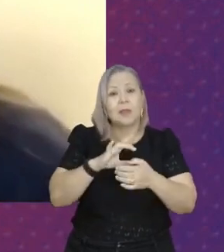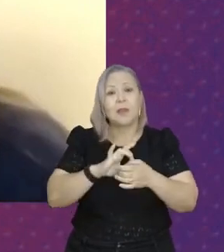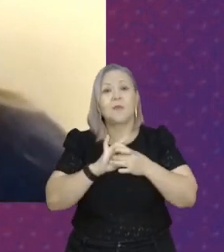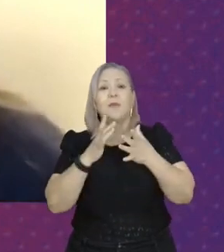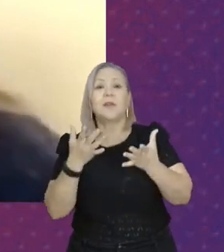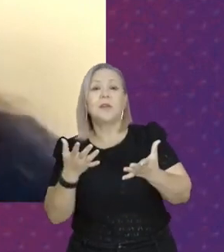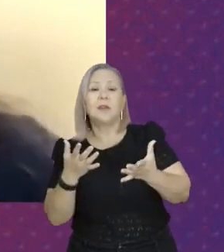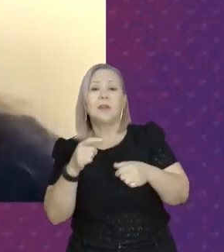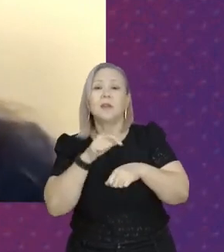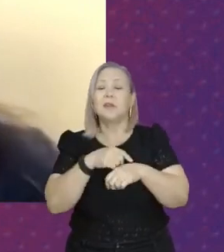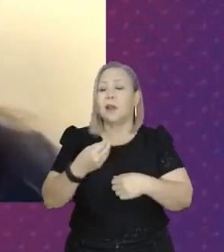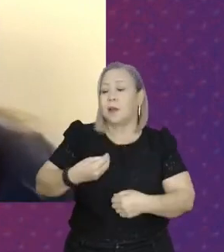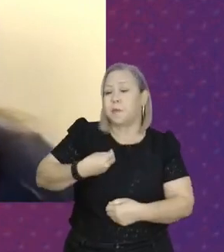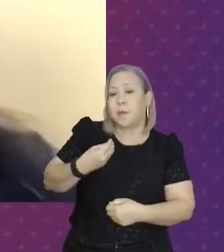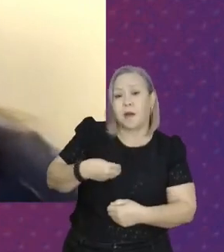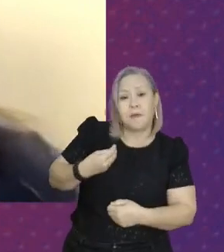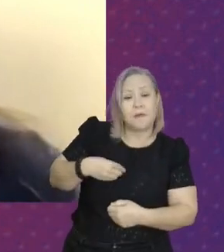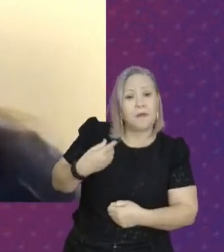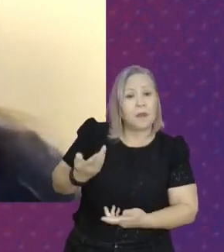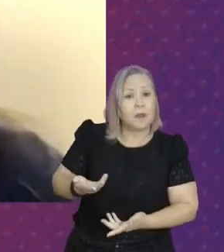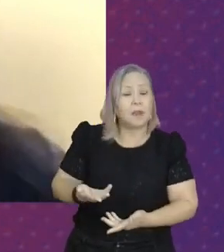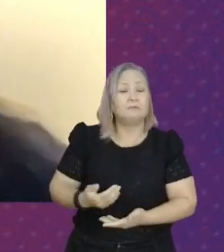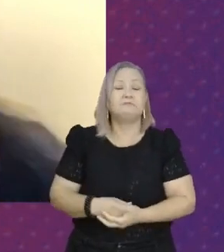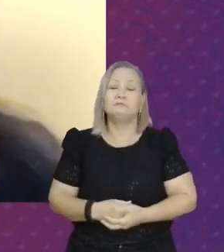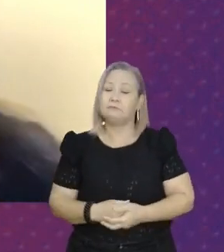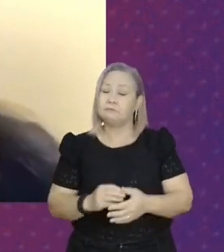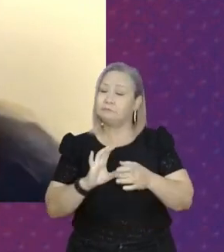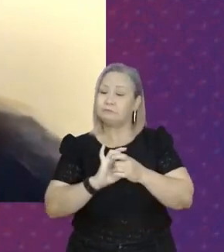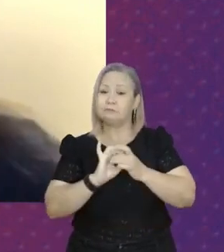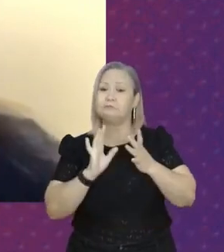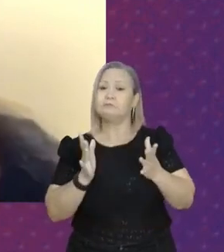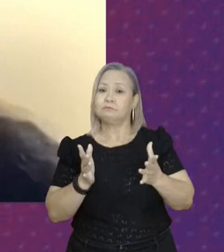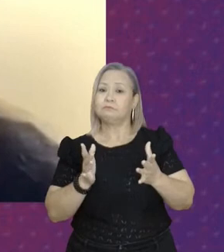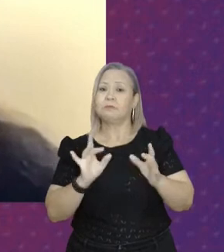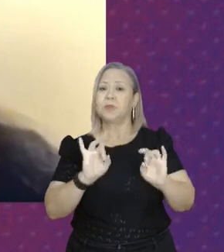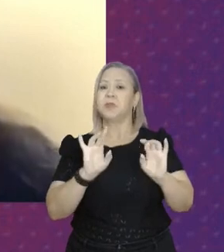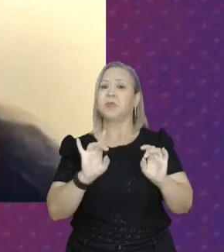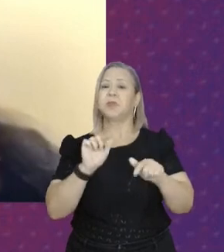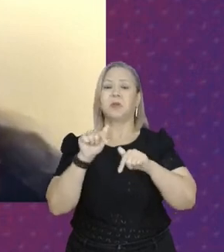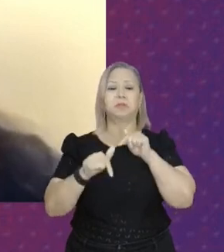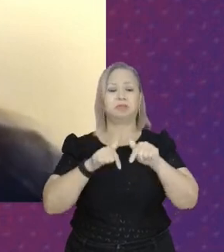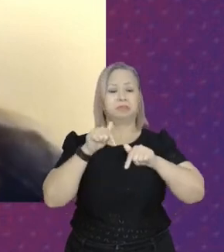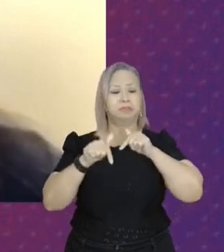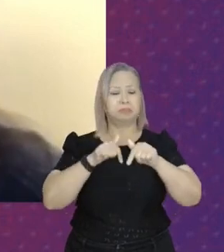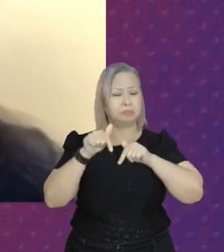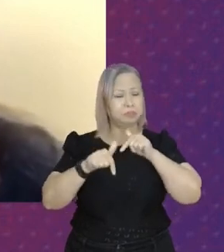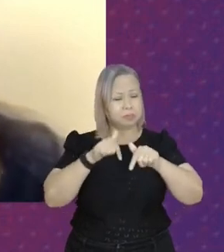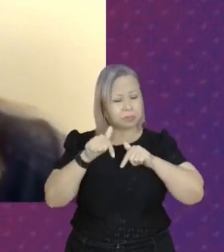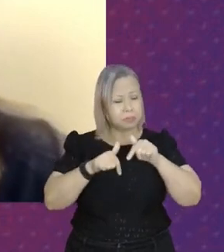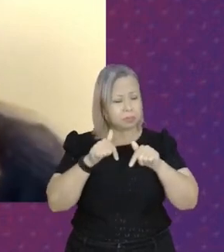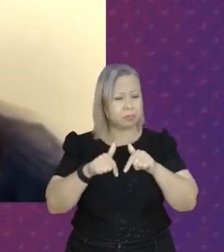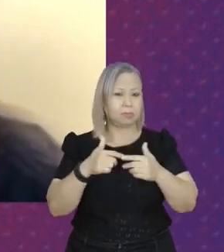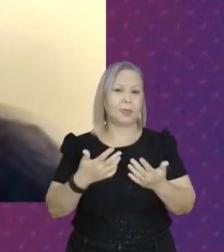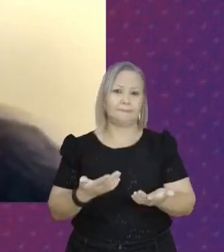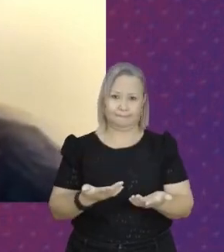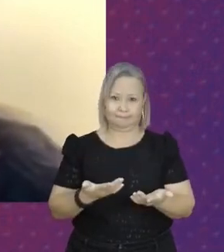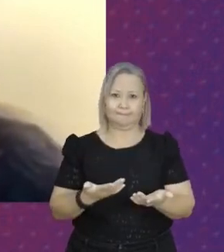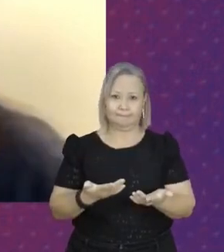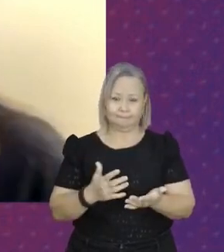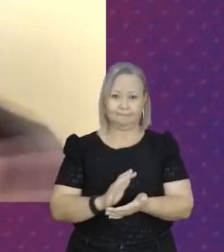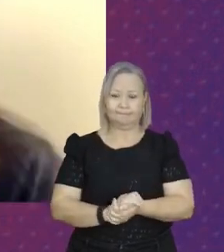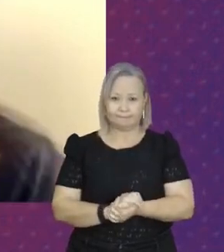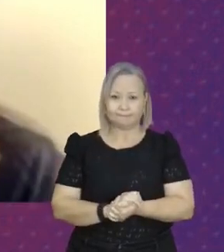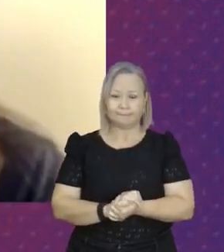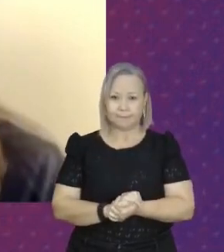para viver a nossa vida e não só ficar atrás de trabalho, trabalhando,